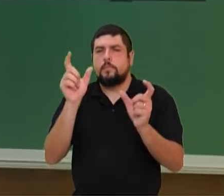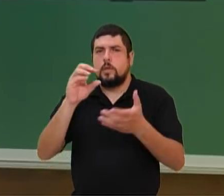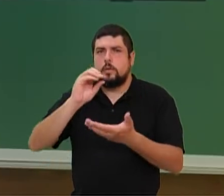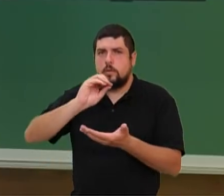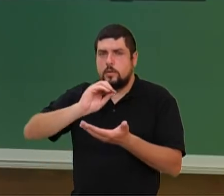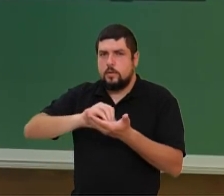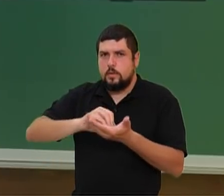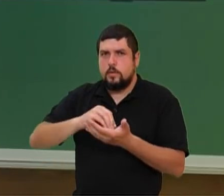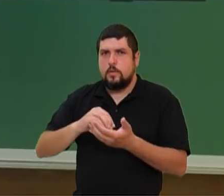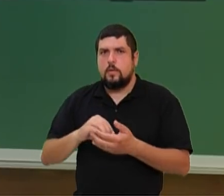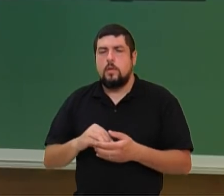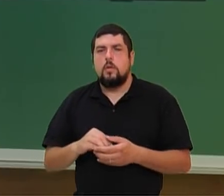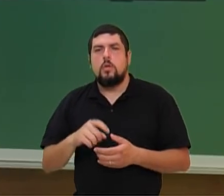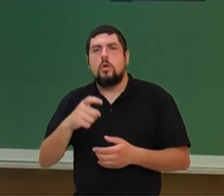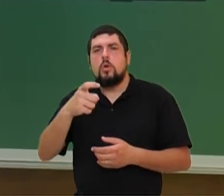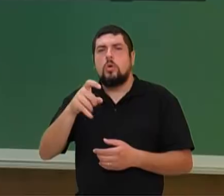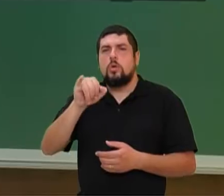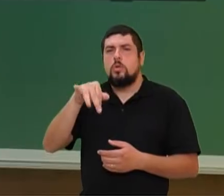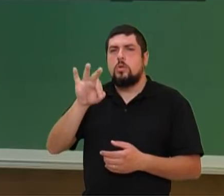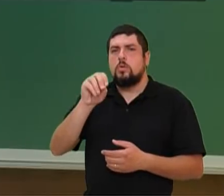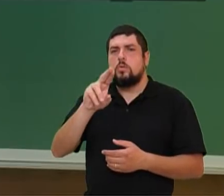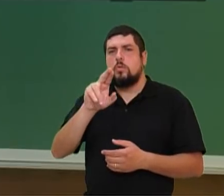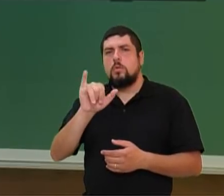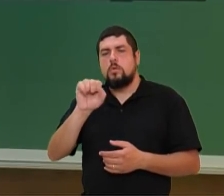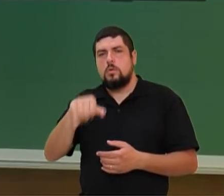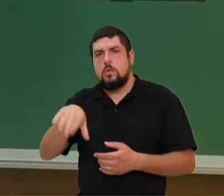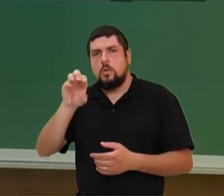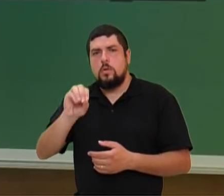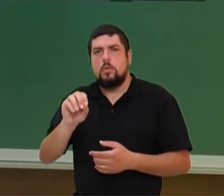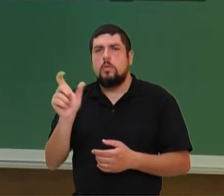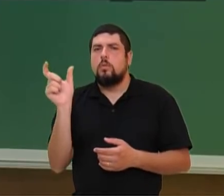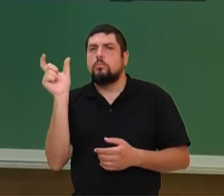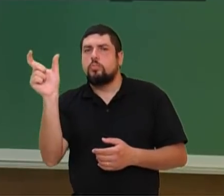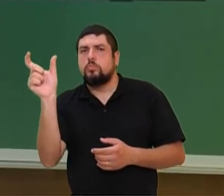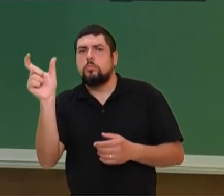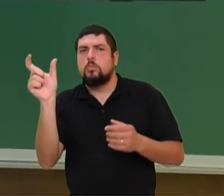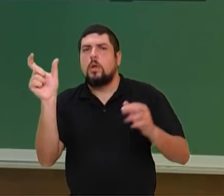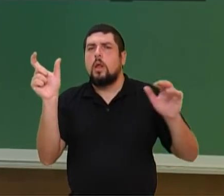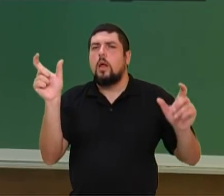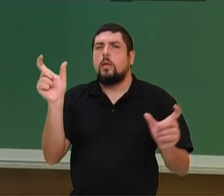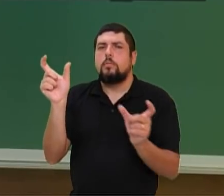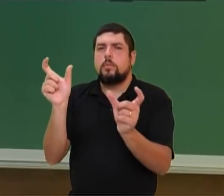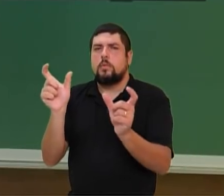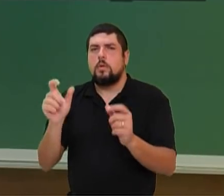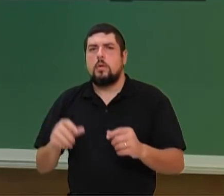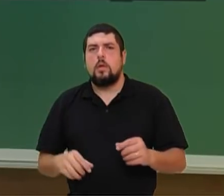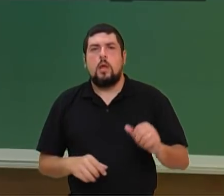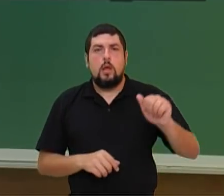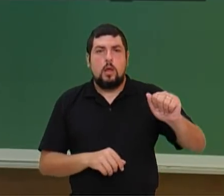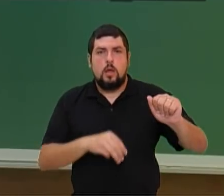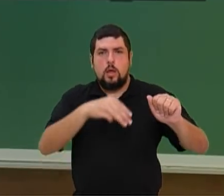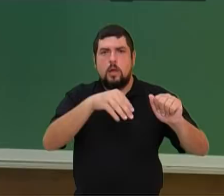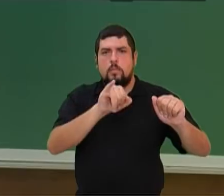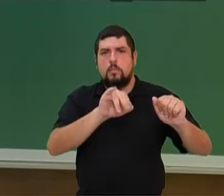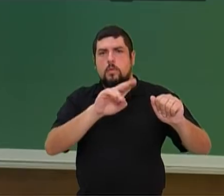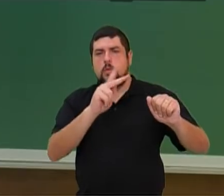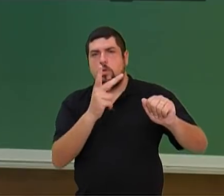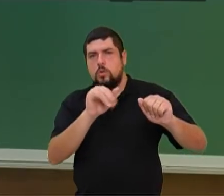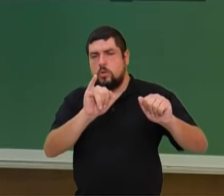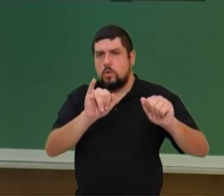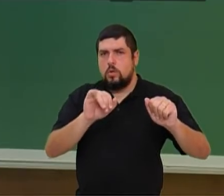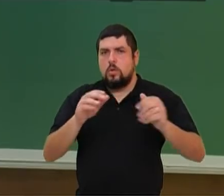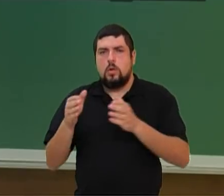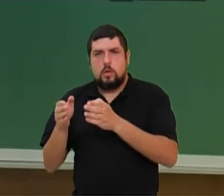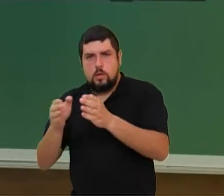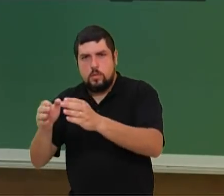moral do shintoísmo é chamado de termo que significa letra A, michi, caminho, letra B,